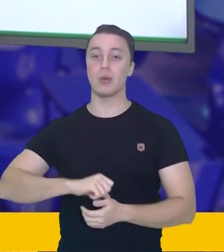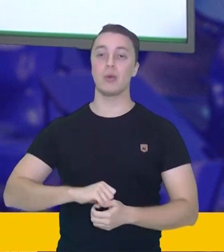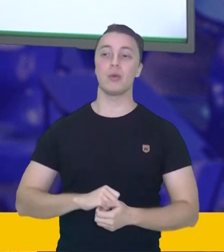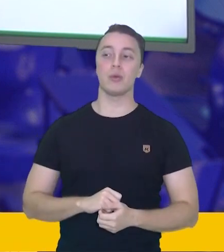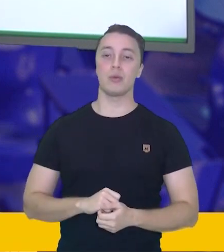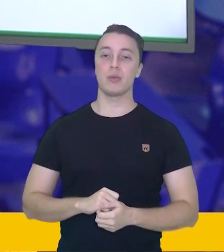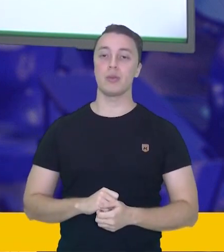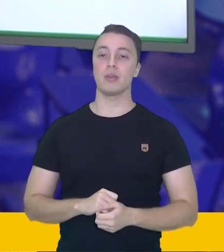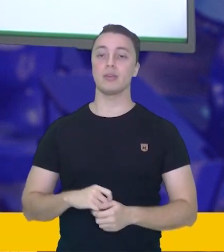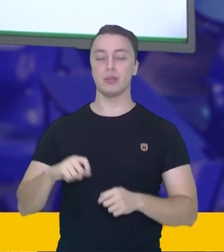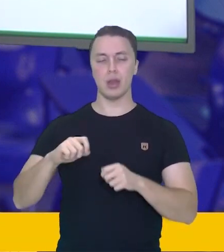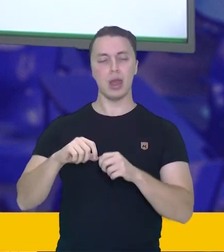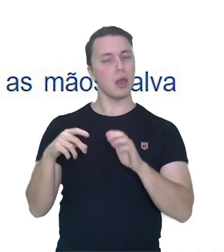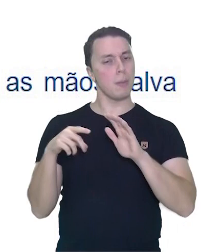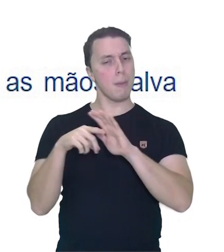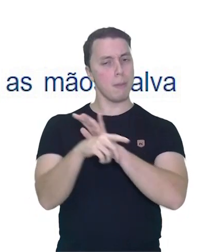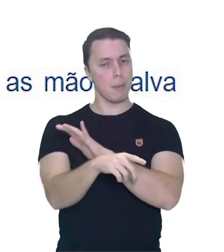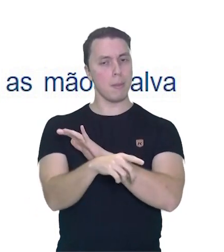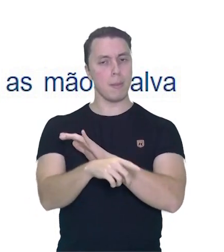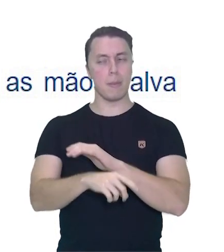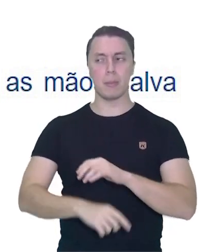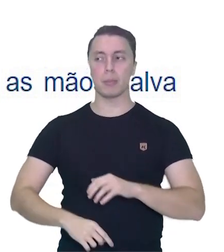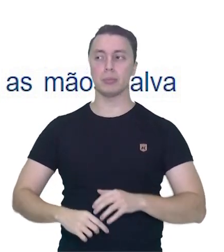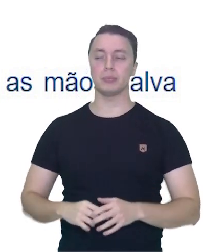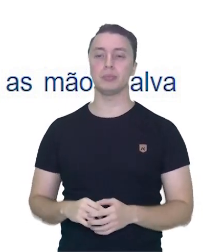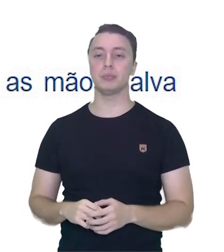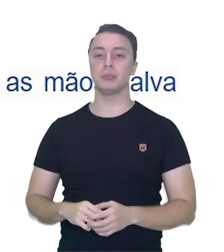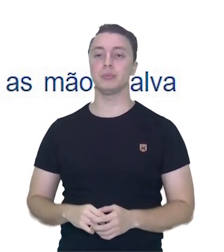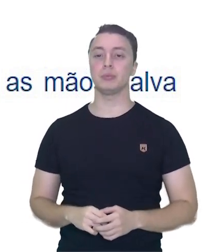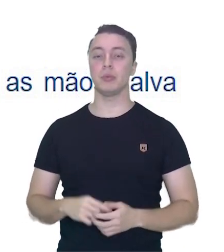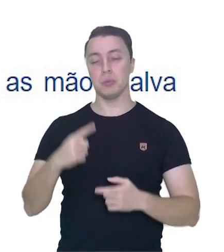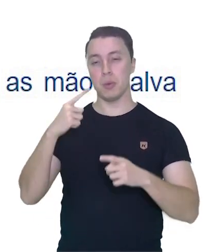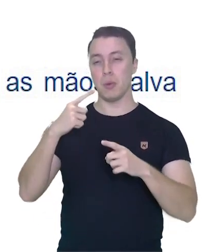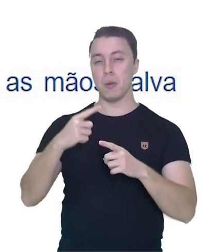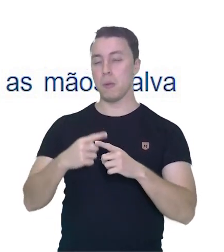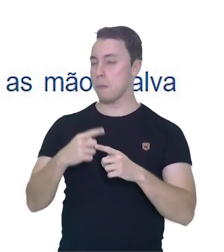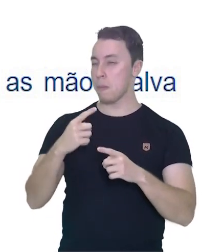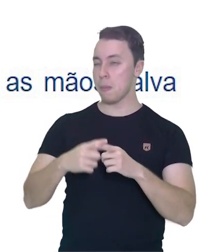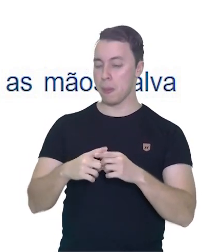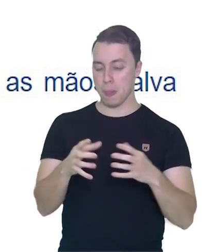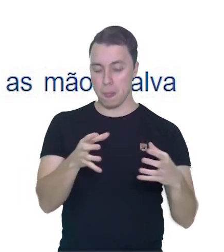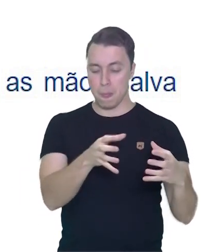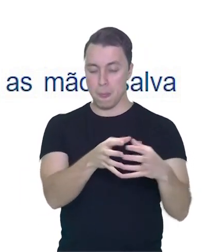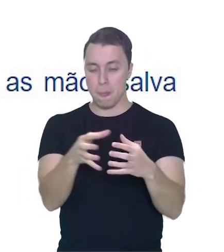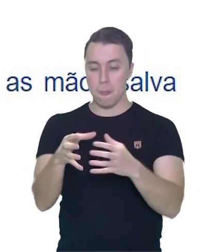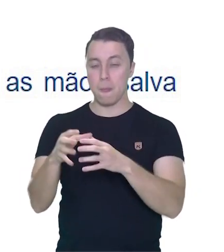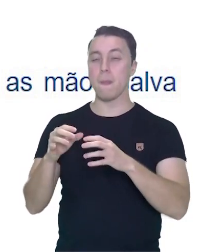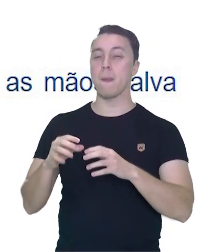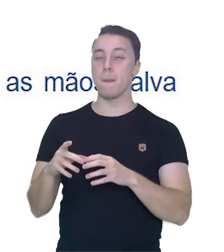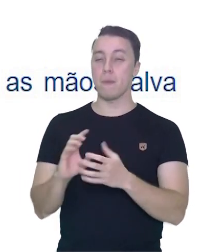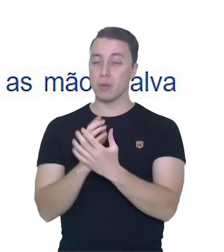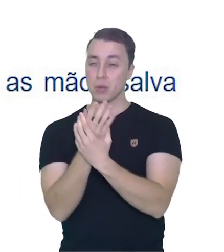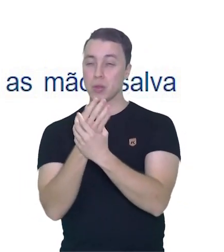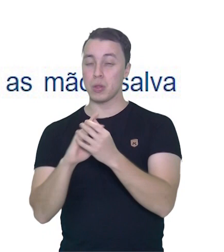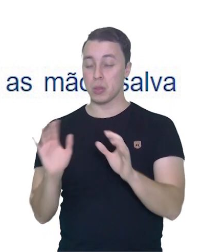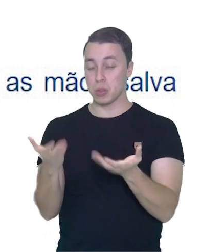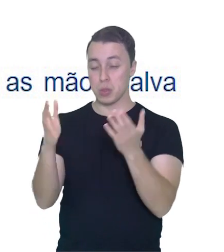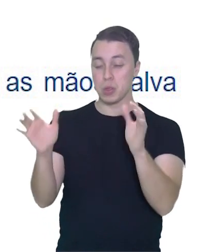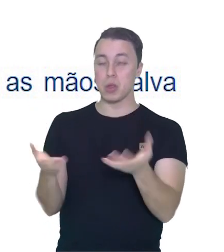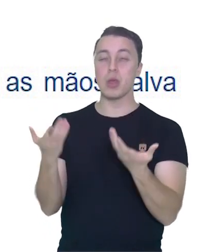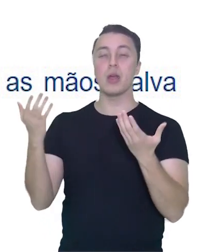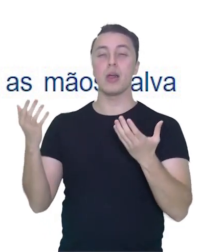fazia a seguinte pergunta: por que a campanha comunitária acima afirma que lavar as